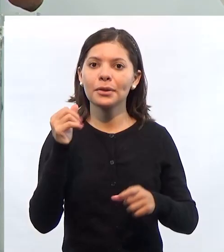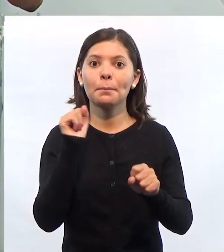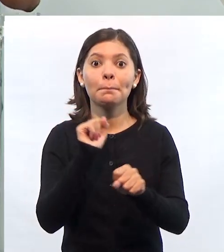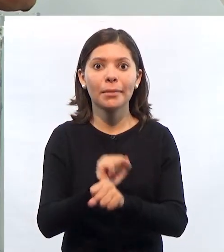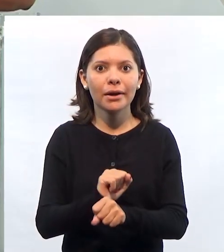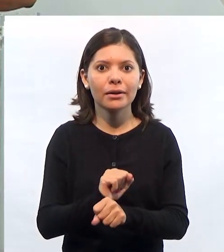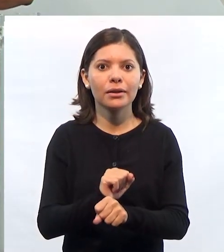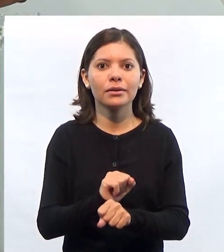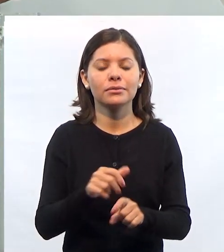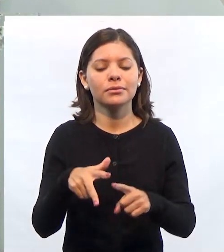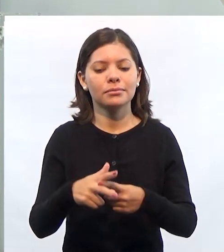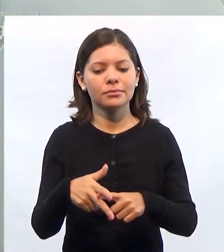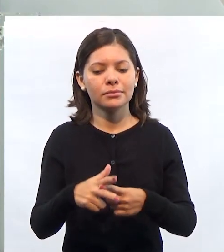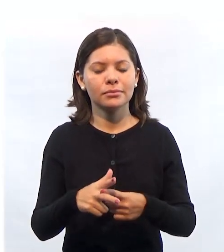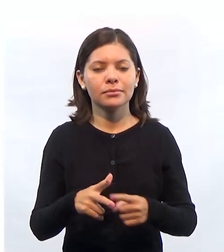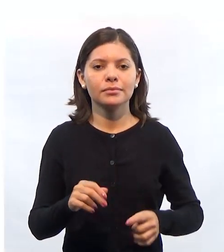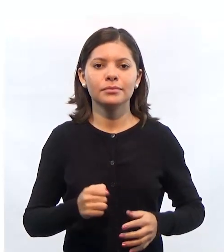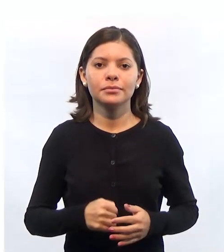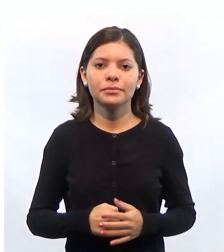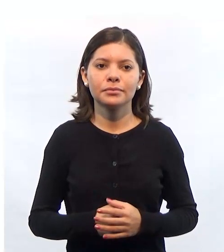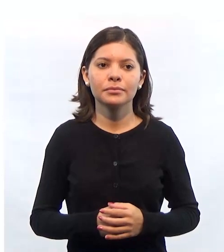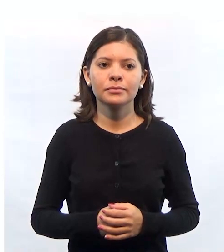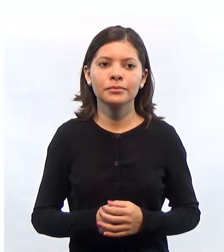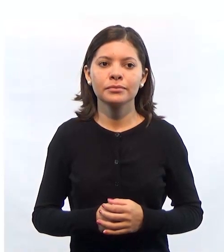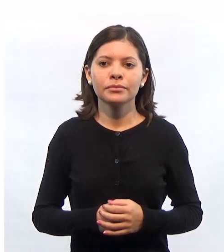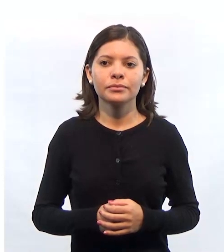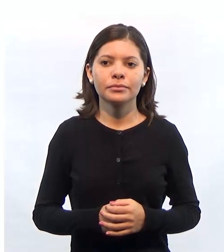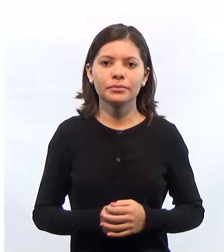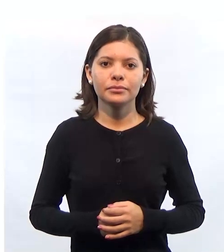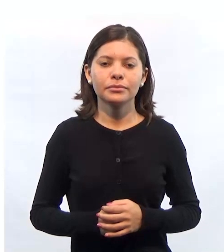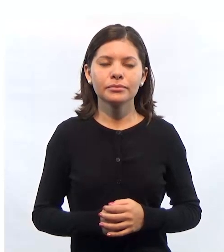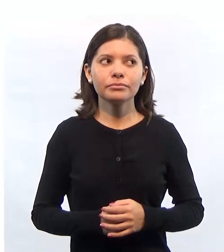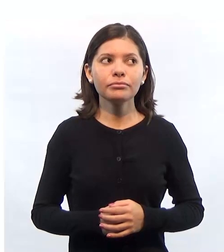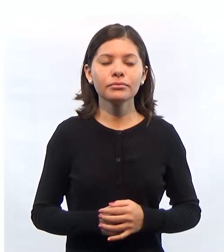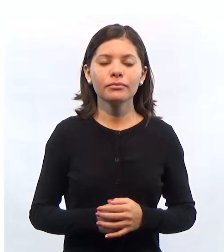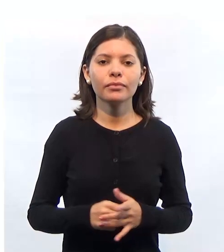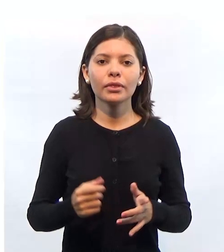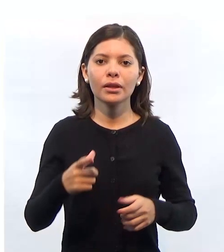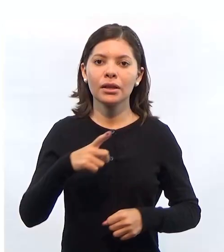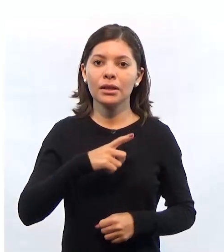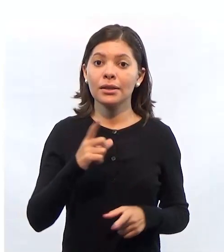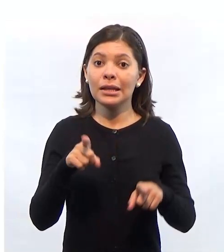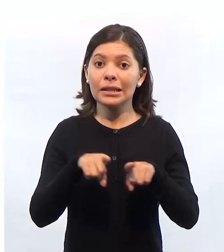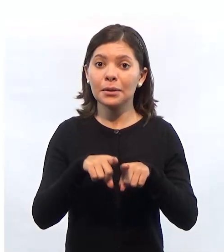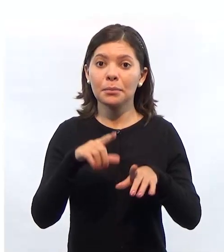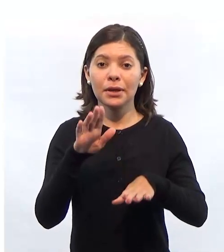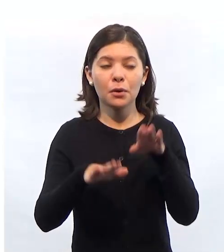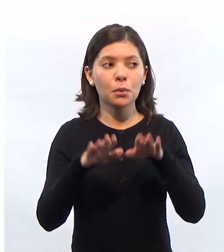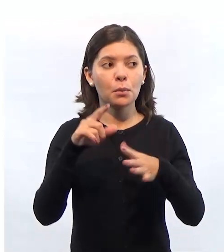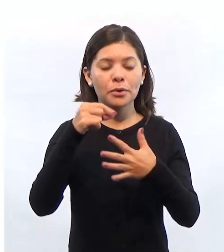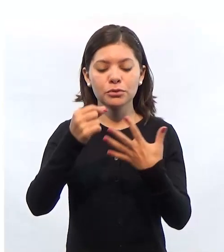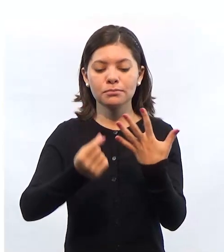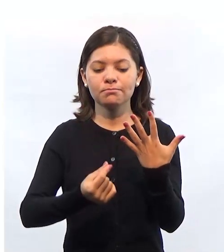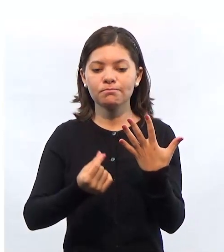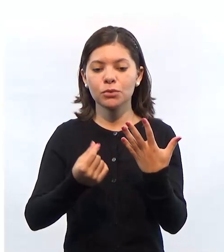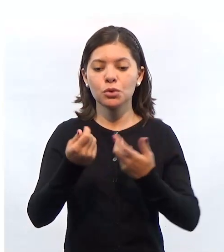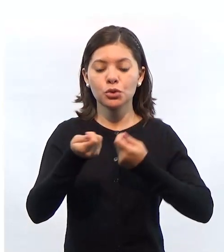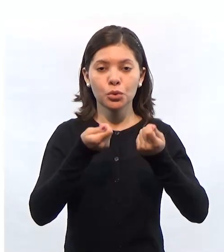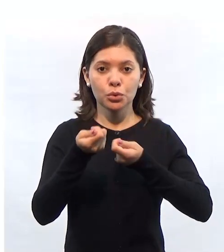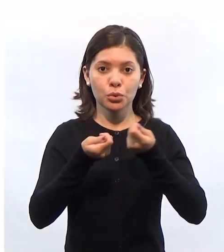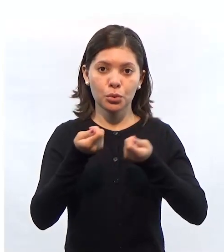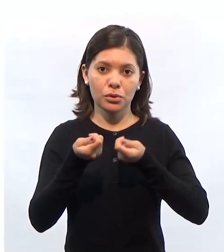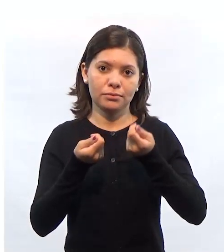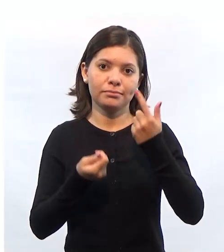máquina agora e vamos regular ela Nós também temos algumas opções de controle dependendo do tipo de empresa